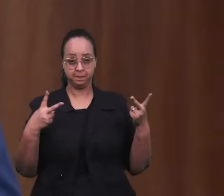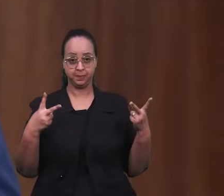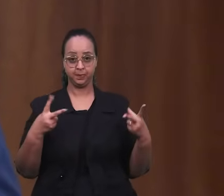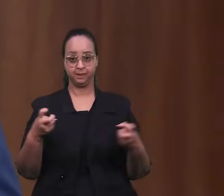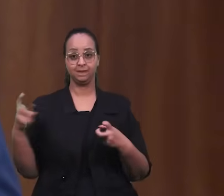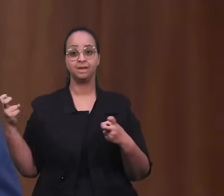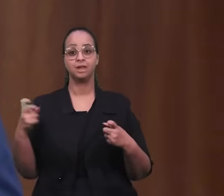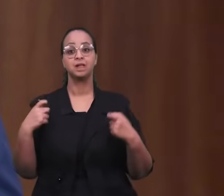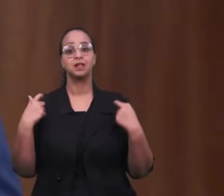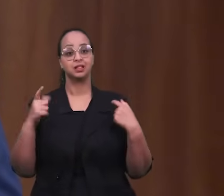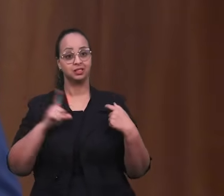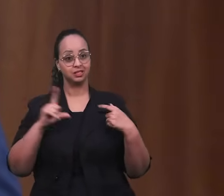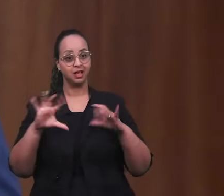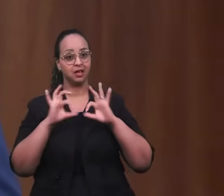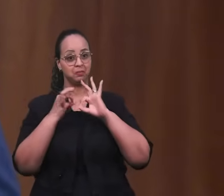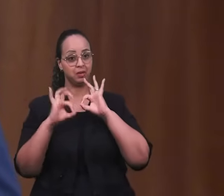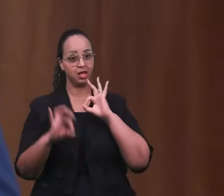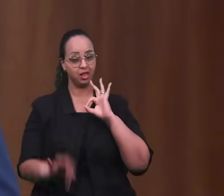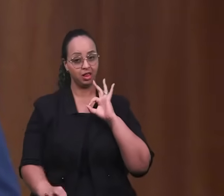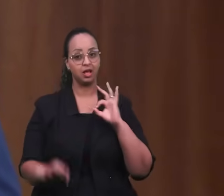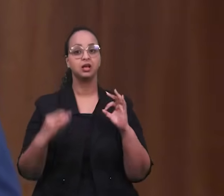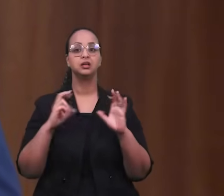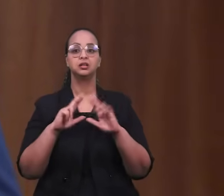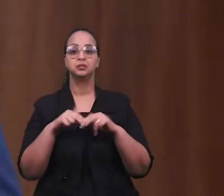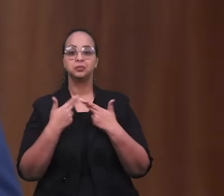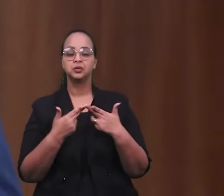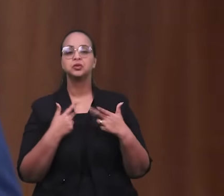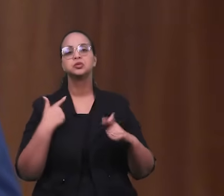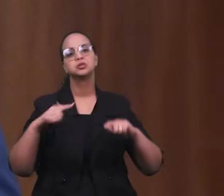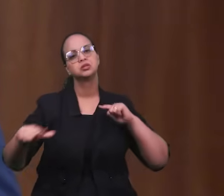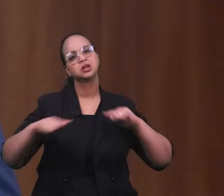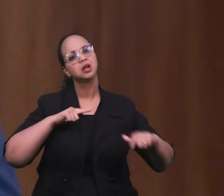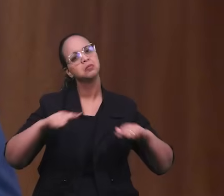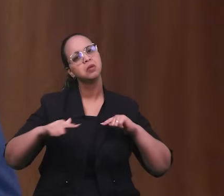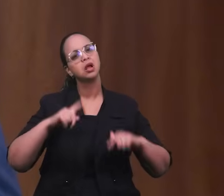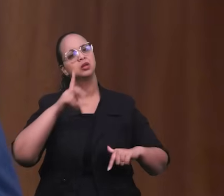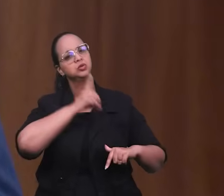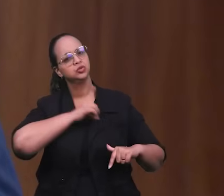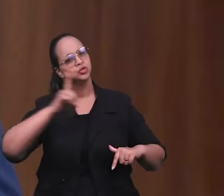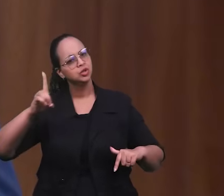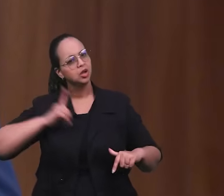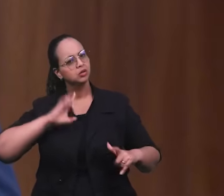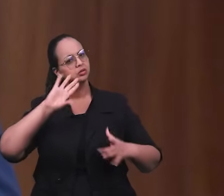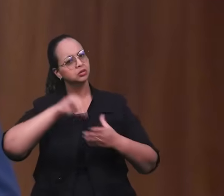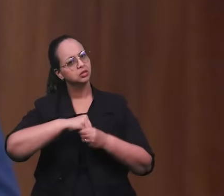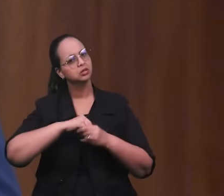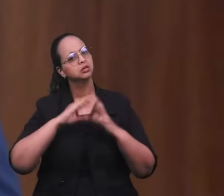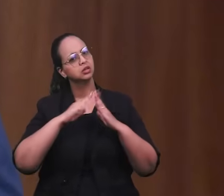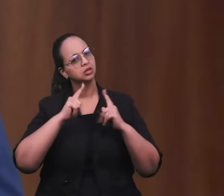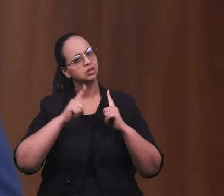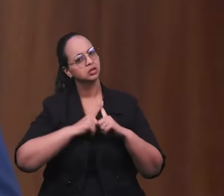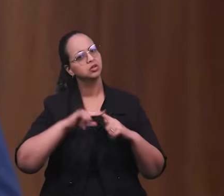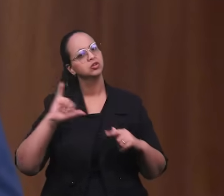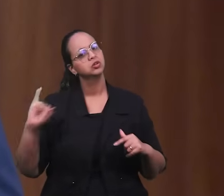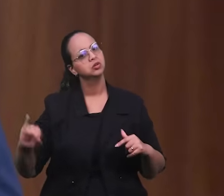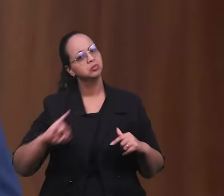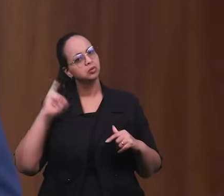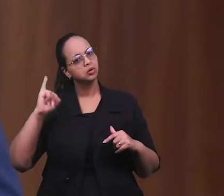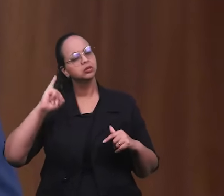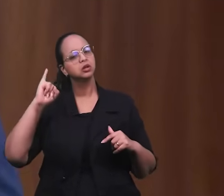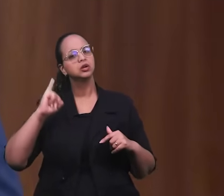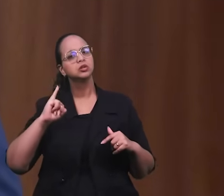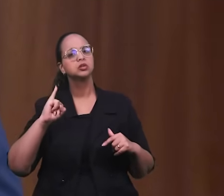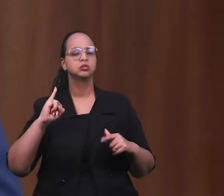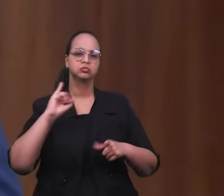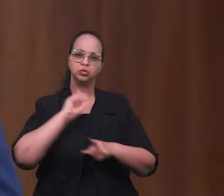muita coisa para falar, não é? Então, porque o trabalho do diácono é um trabalho importante. Não é? Então, o